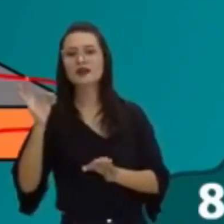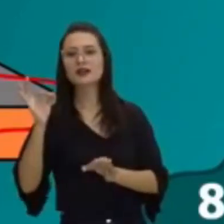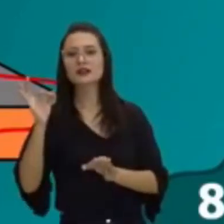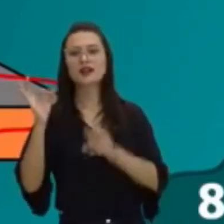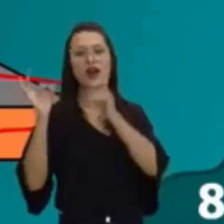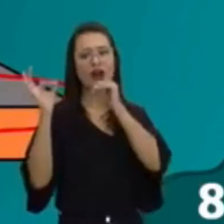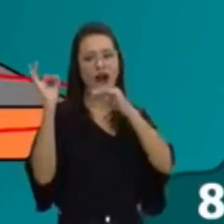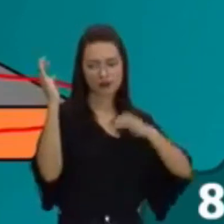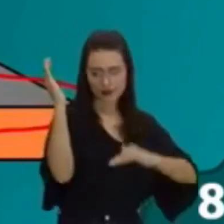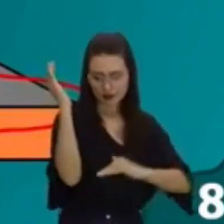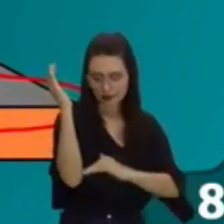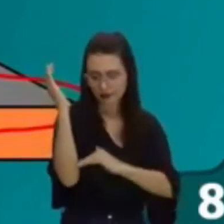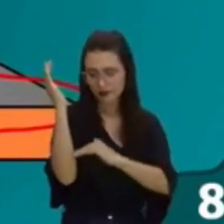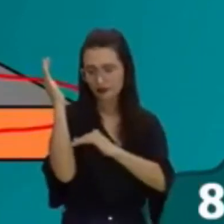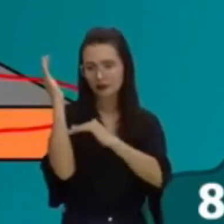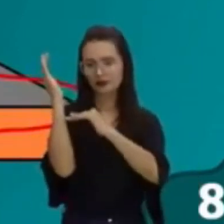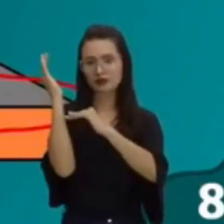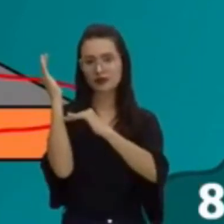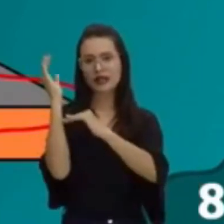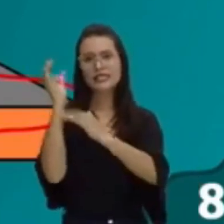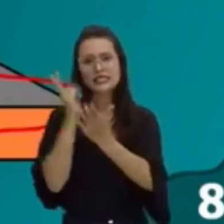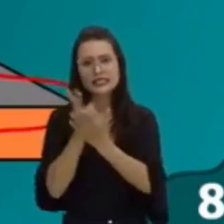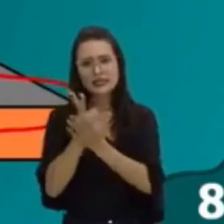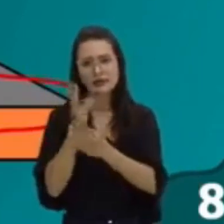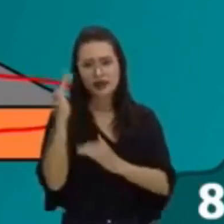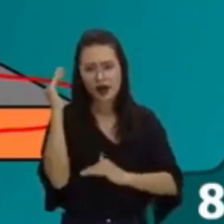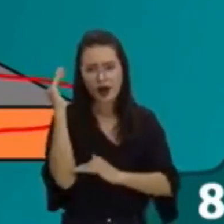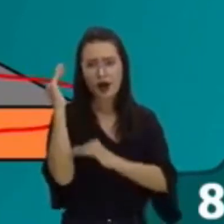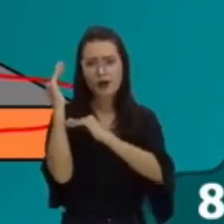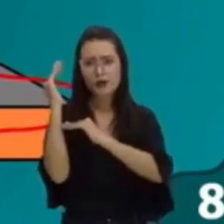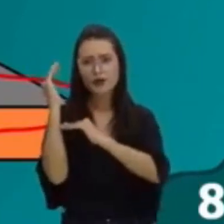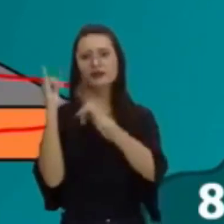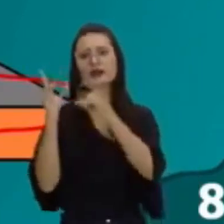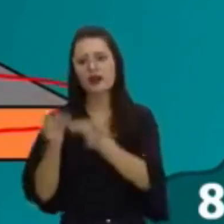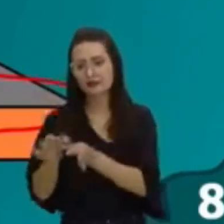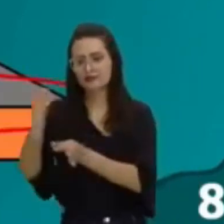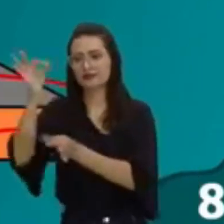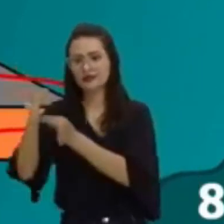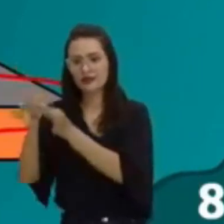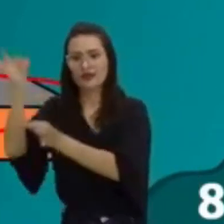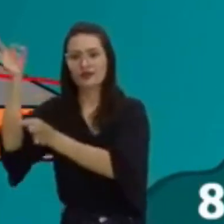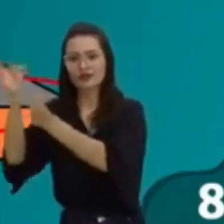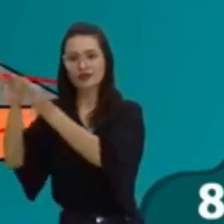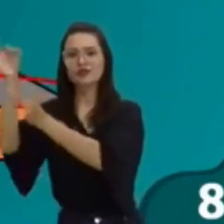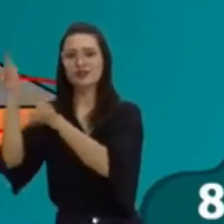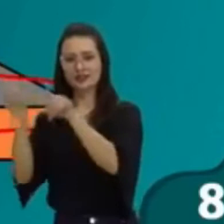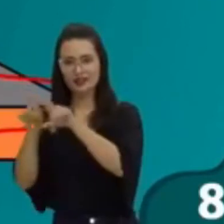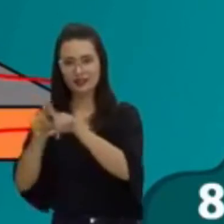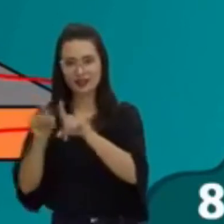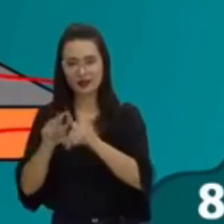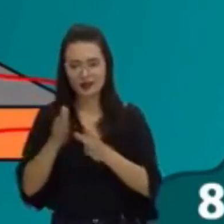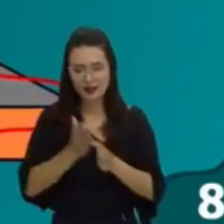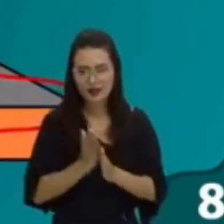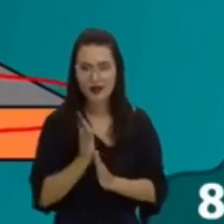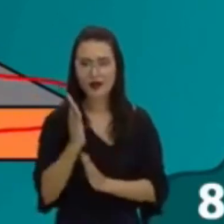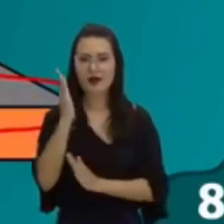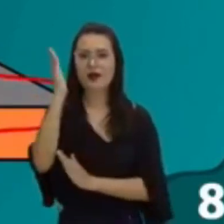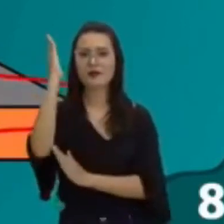Quando a água estiver chegando em outro nível, cada vez que a água vai aumentando, ela vai também aumentando o nível. E aí ela vai aumentando a